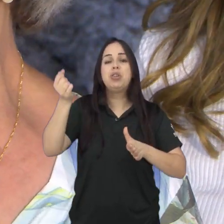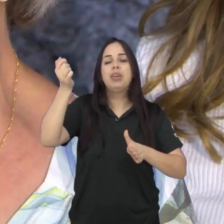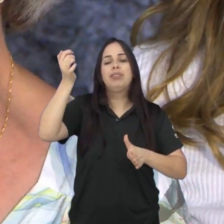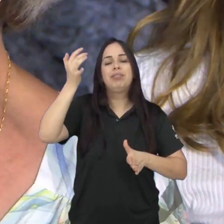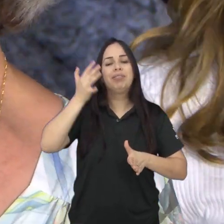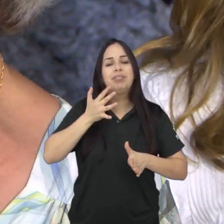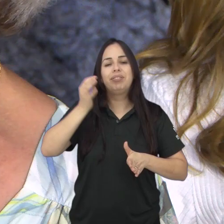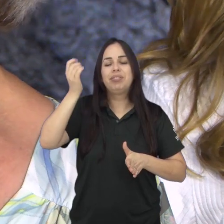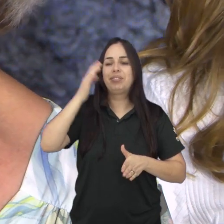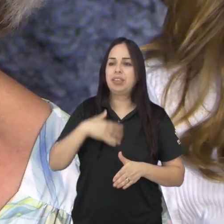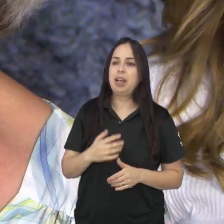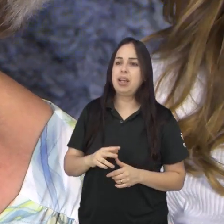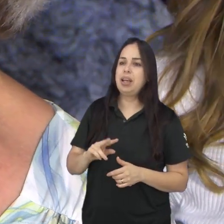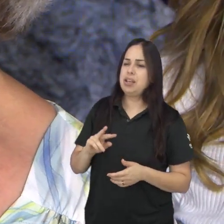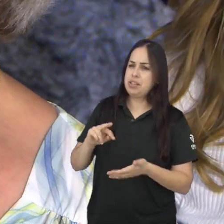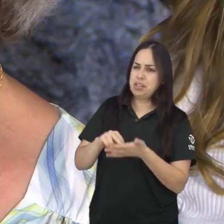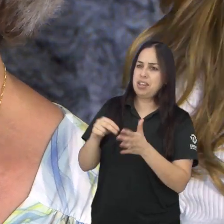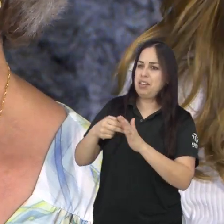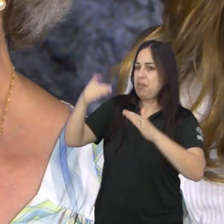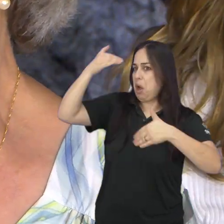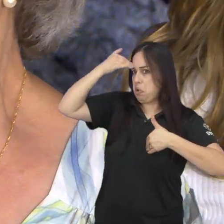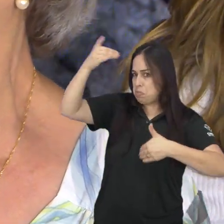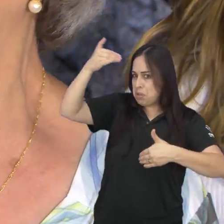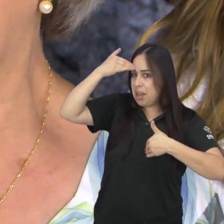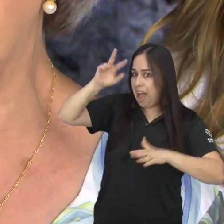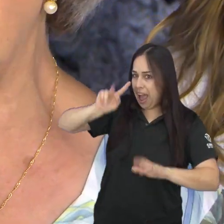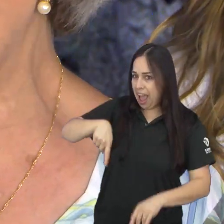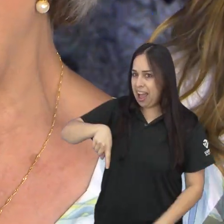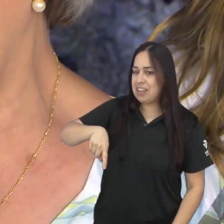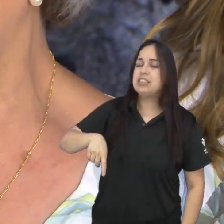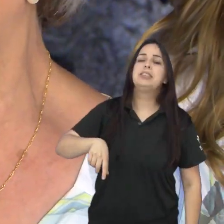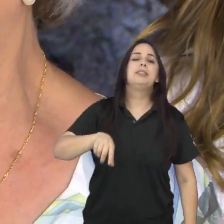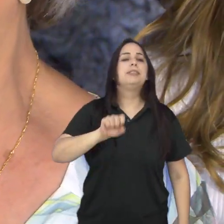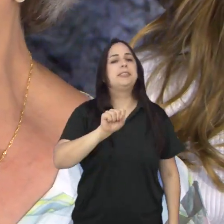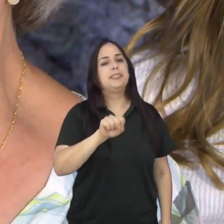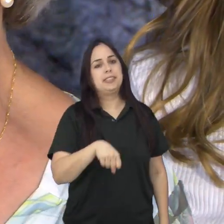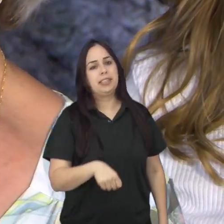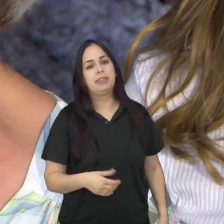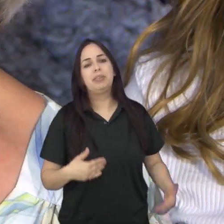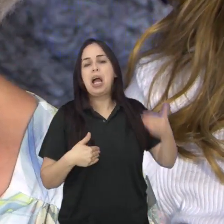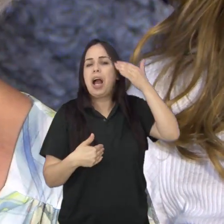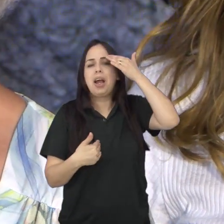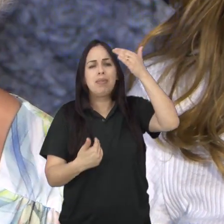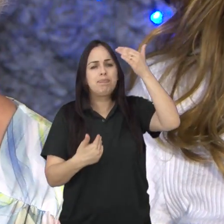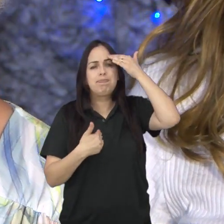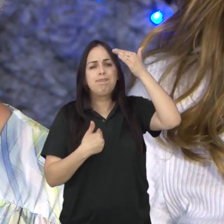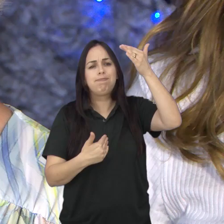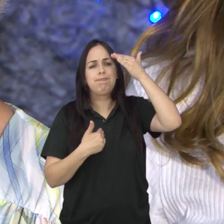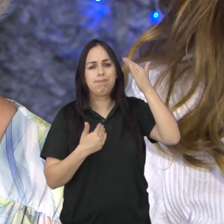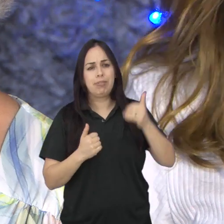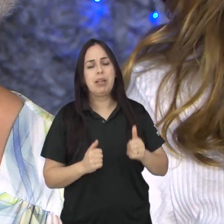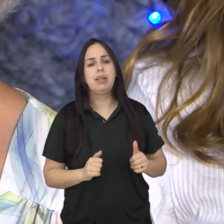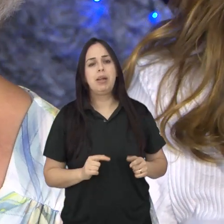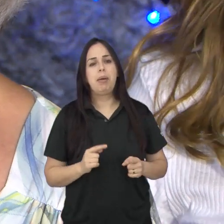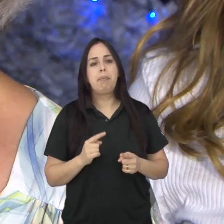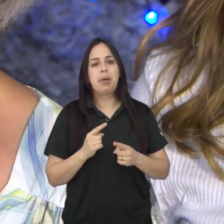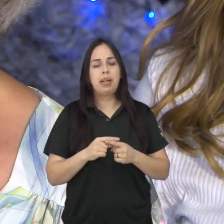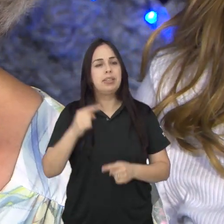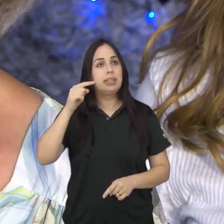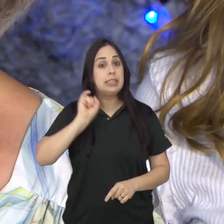muitas bênçãos, sabe? É uma forma de agradecimento? Sim, claro. Forma de agradecimento, porque